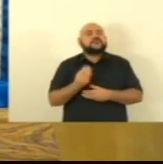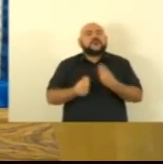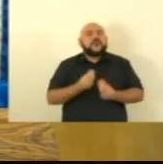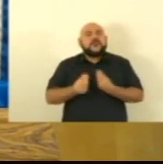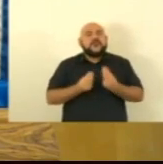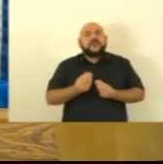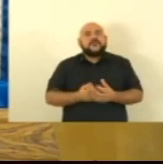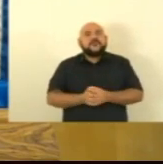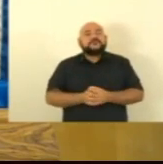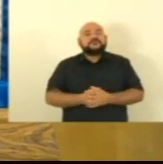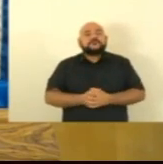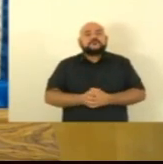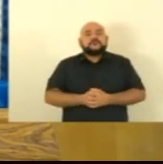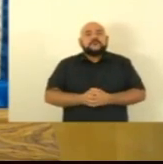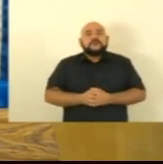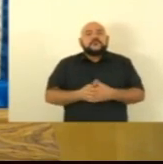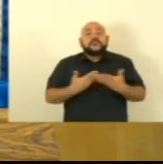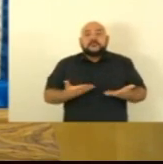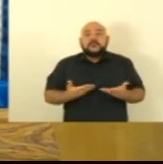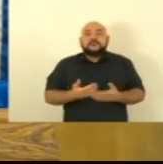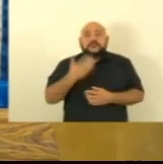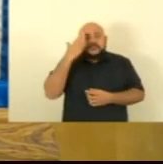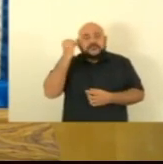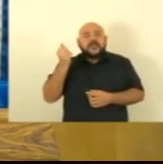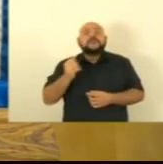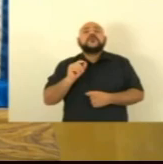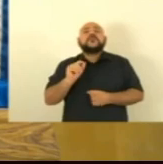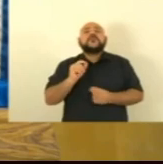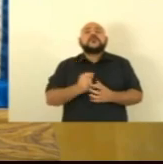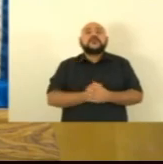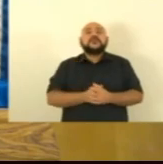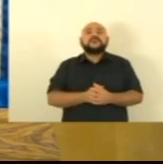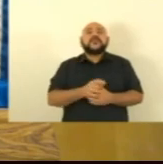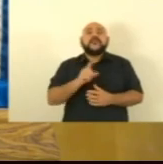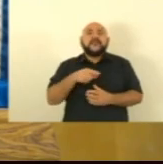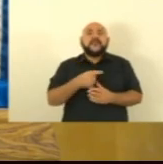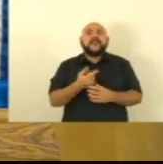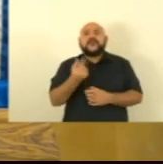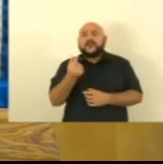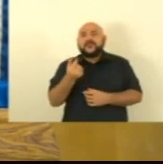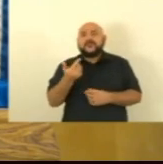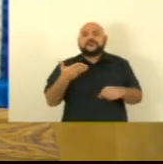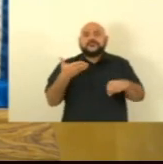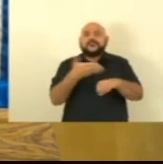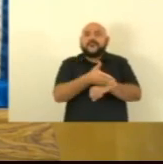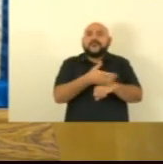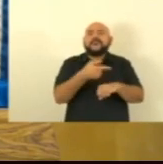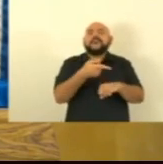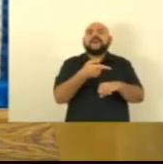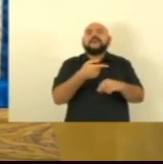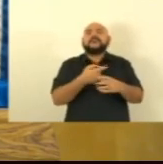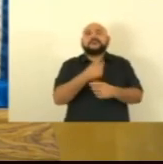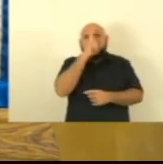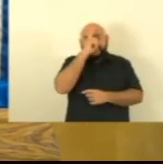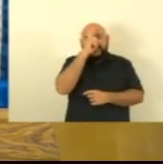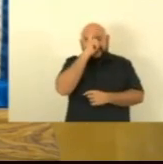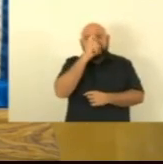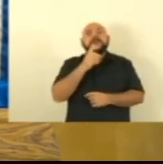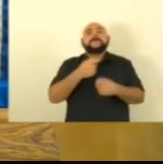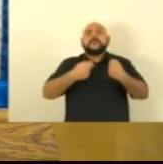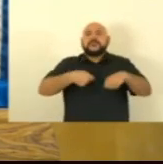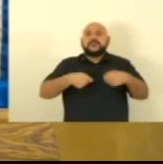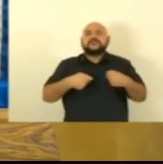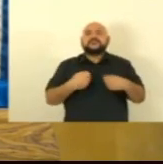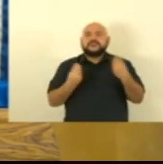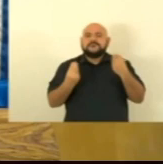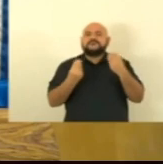temos conhecimento, esse valor que dá entrada nos cofres da Santa Casa, eles têm que ser depositados na